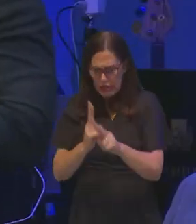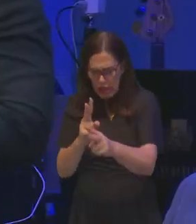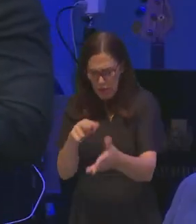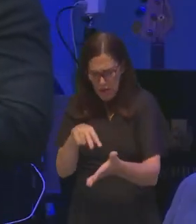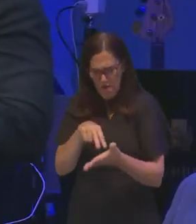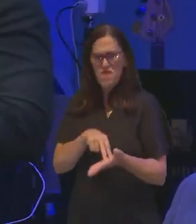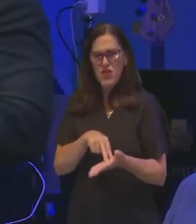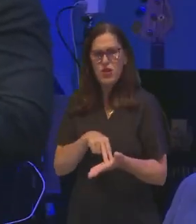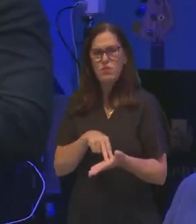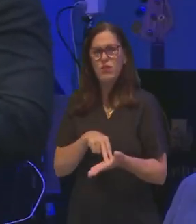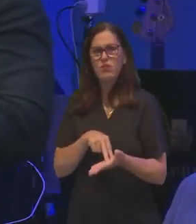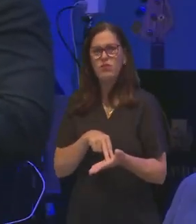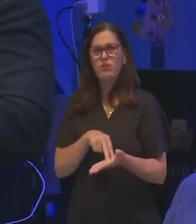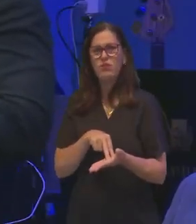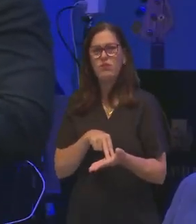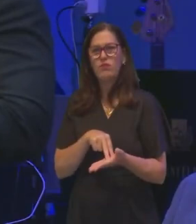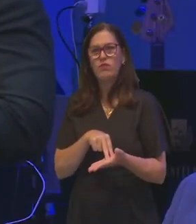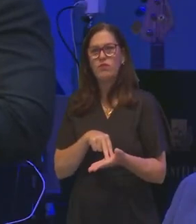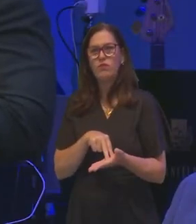firmeza